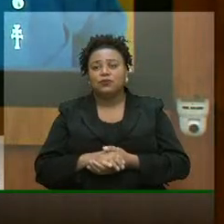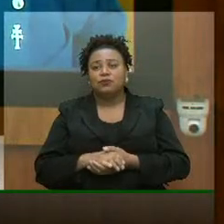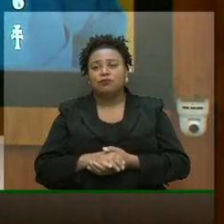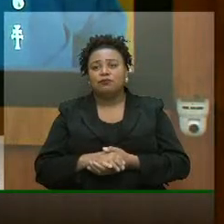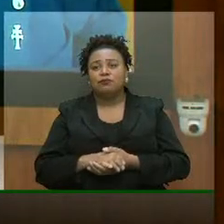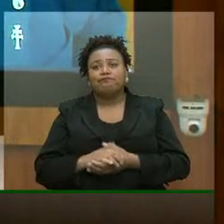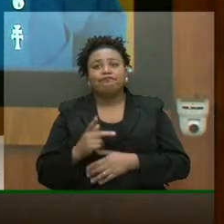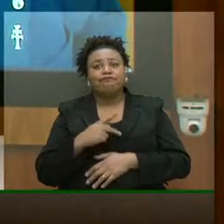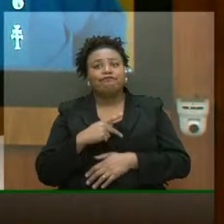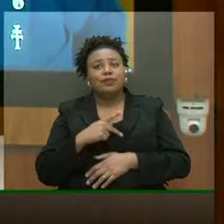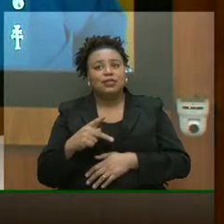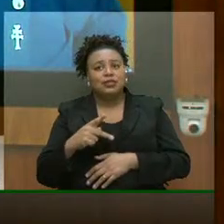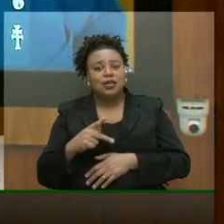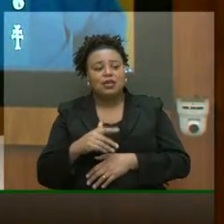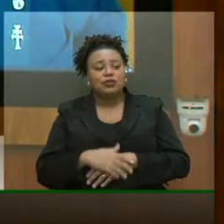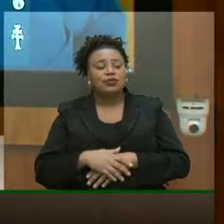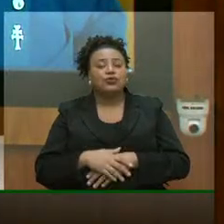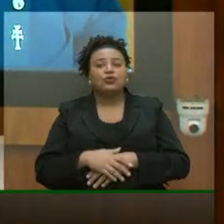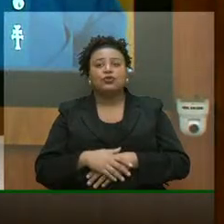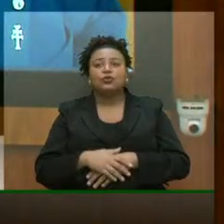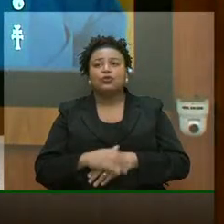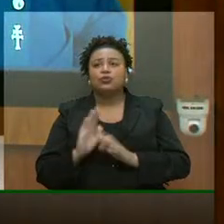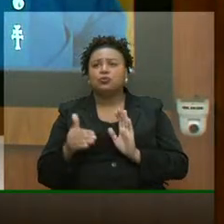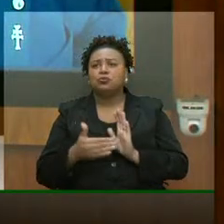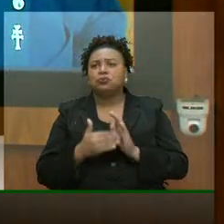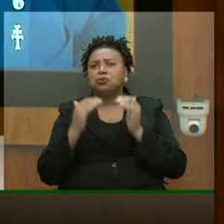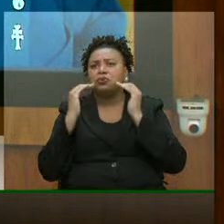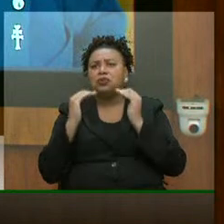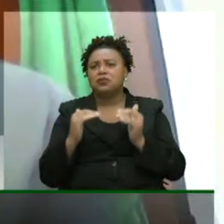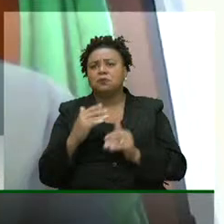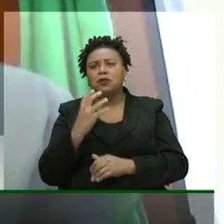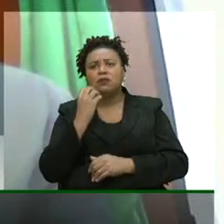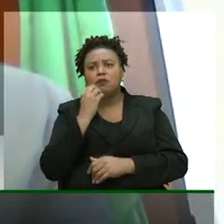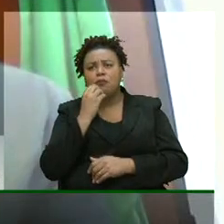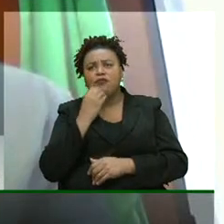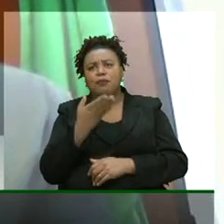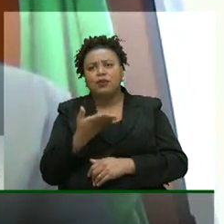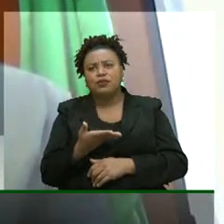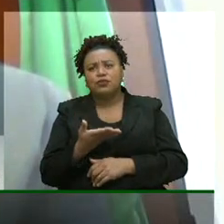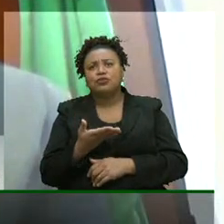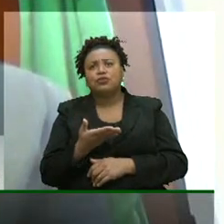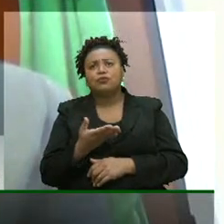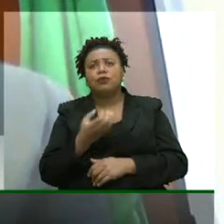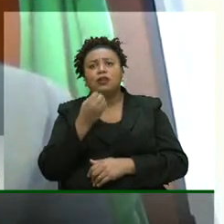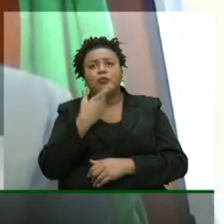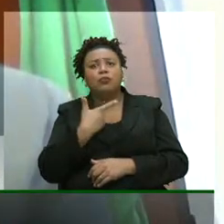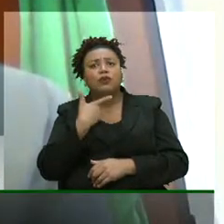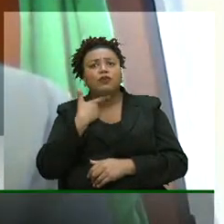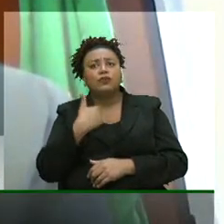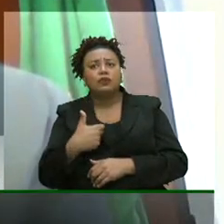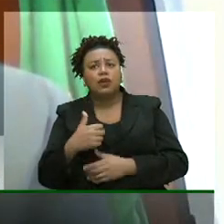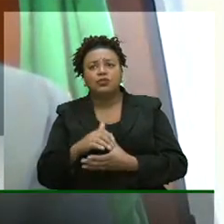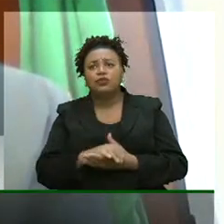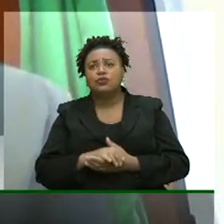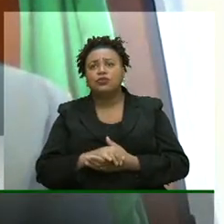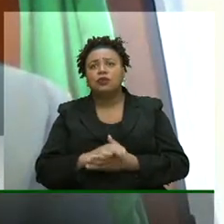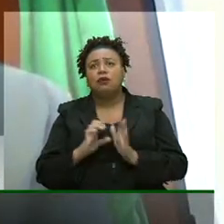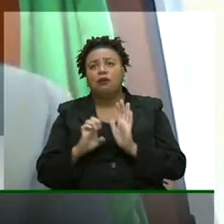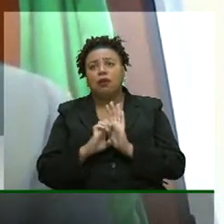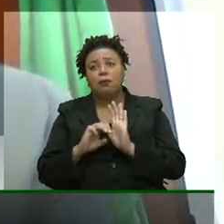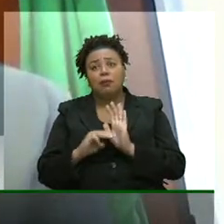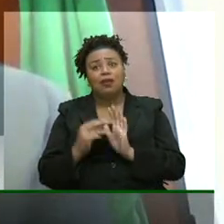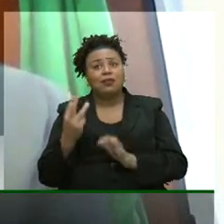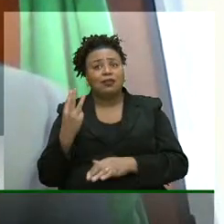Bom, senhor presidente, com todo o respeito, obviamente, pela boa intenção da emenda